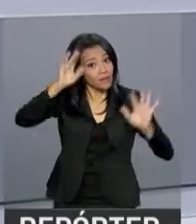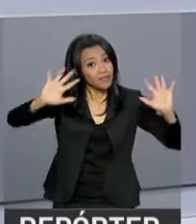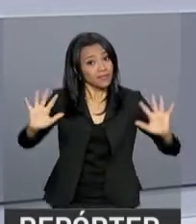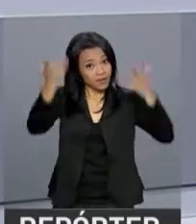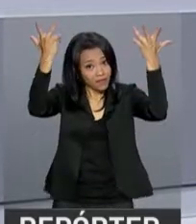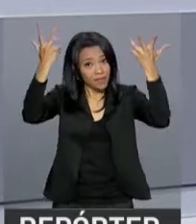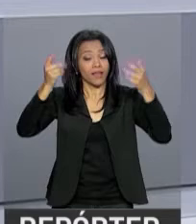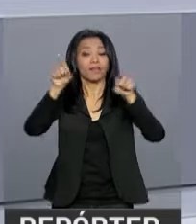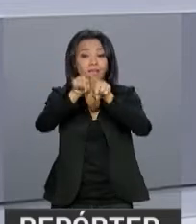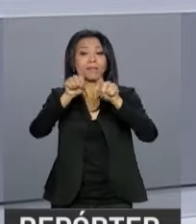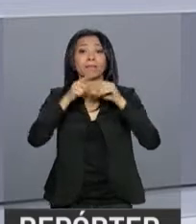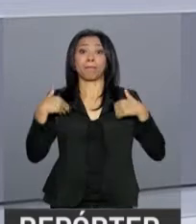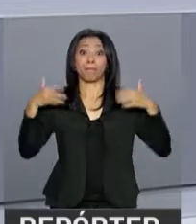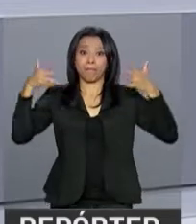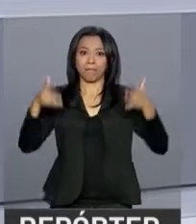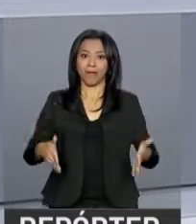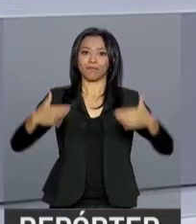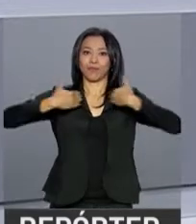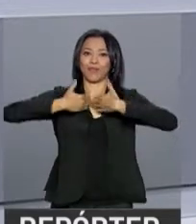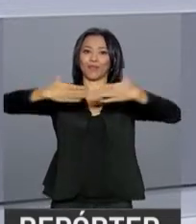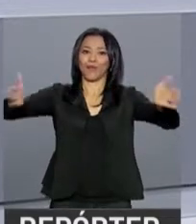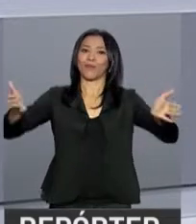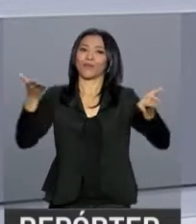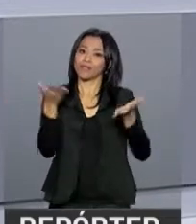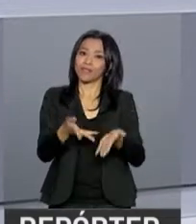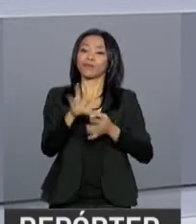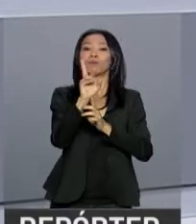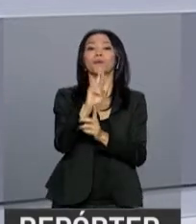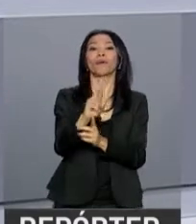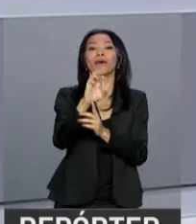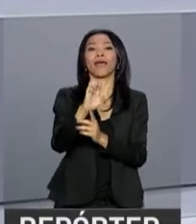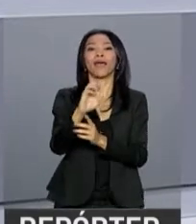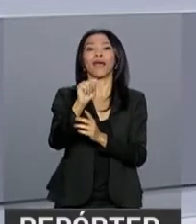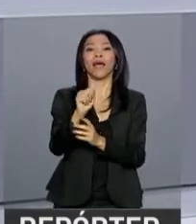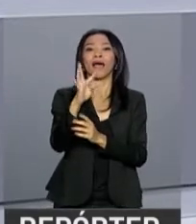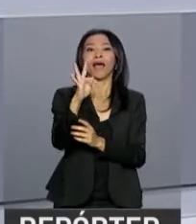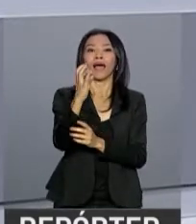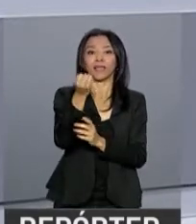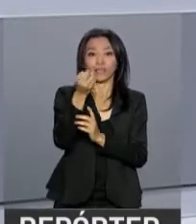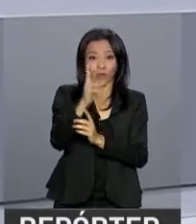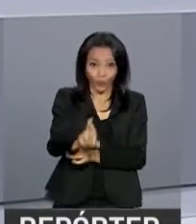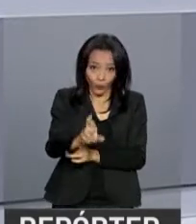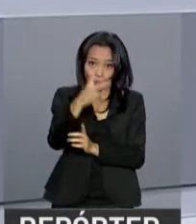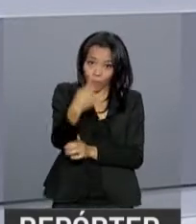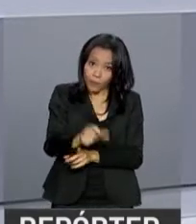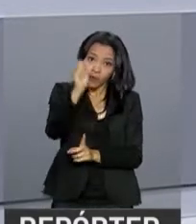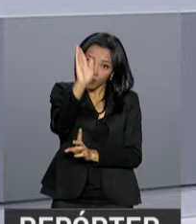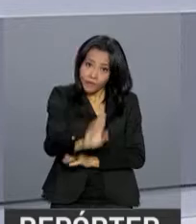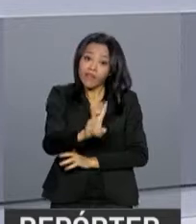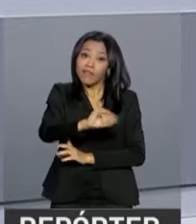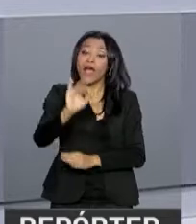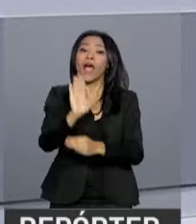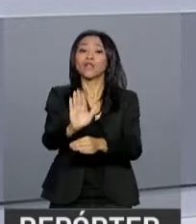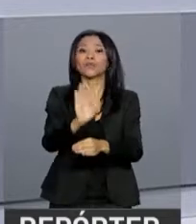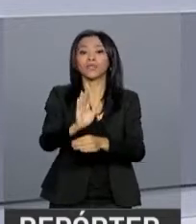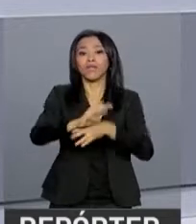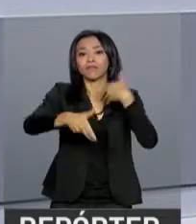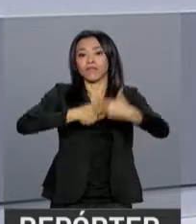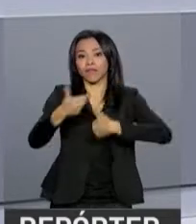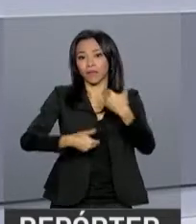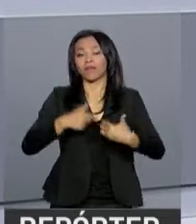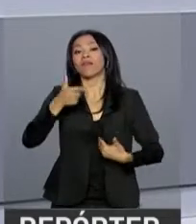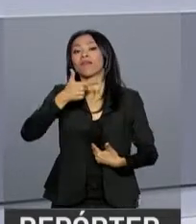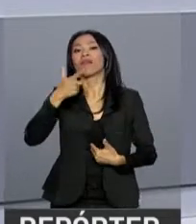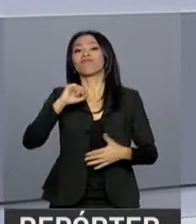participou também do lançamento da pedra fundamental do reator multipropósito brasileiro que vai ajudar no tratamento de pacientes com